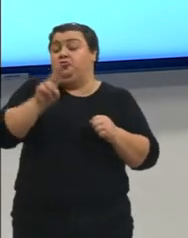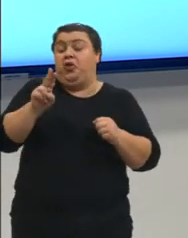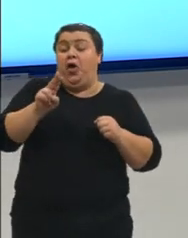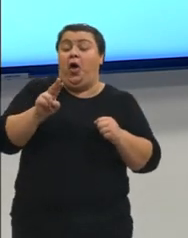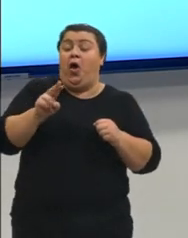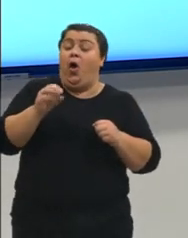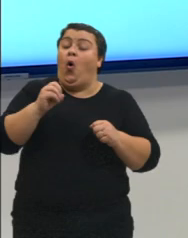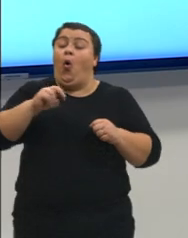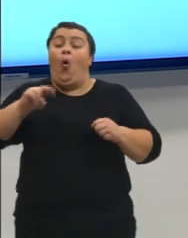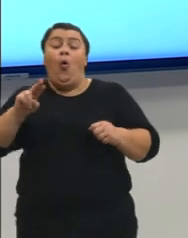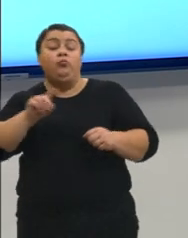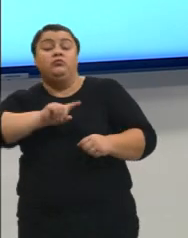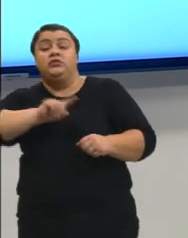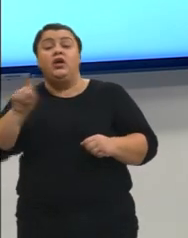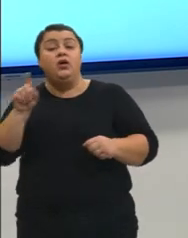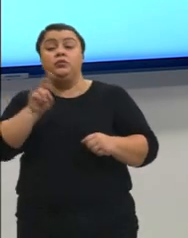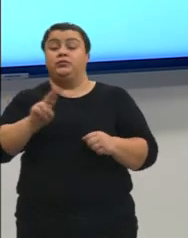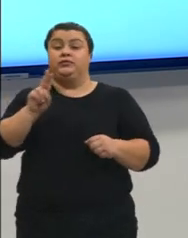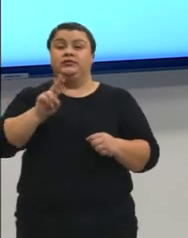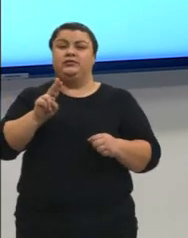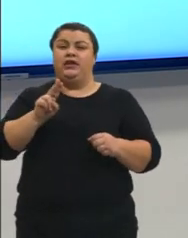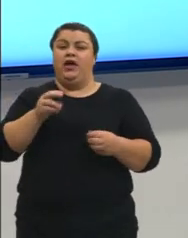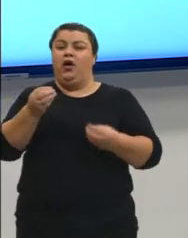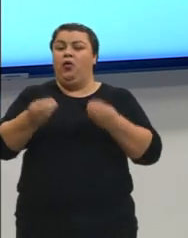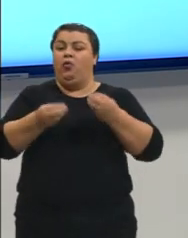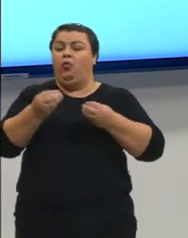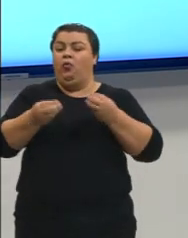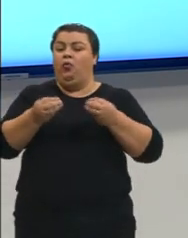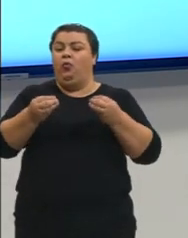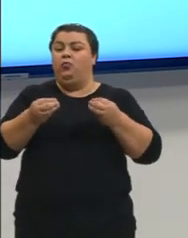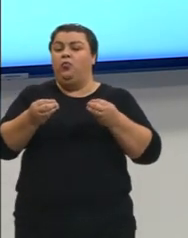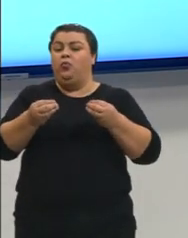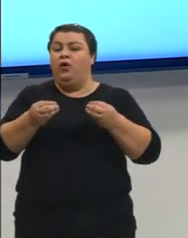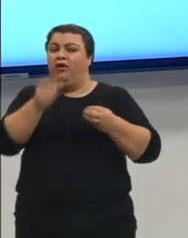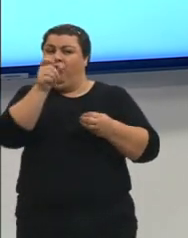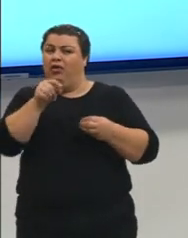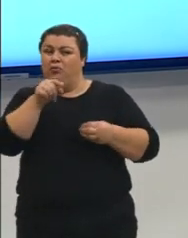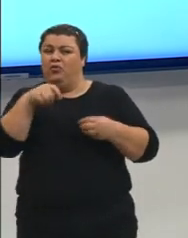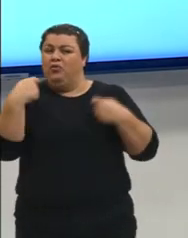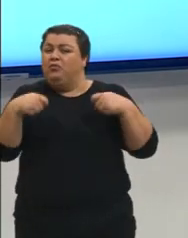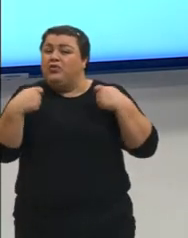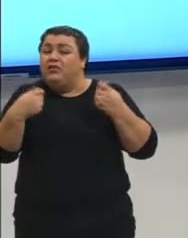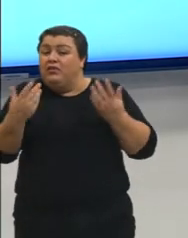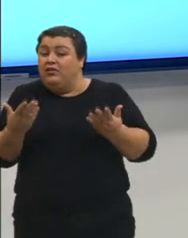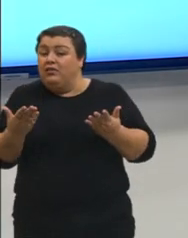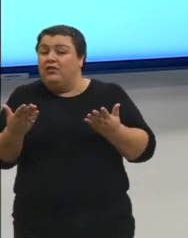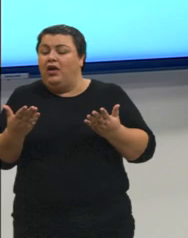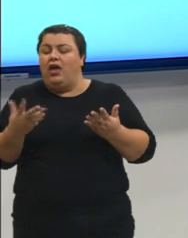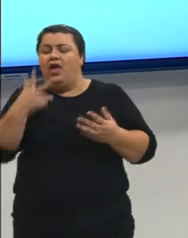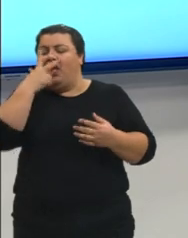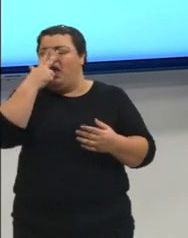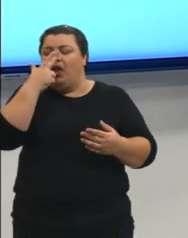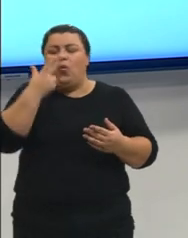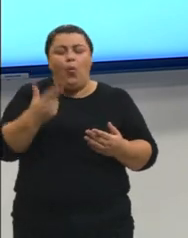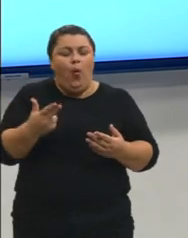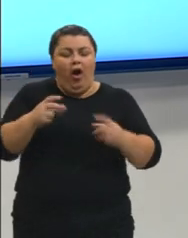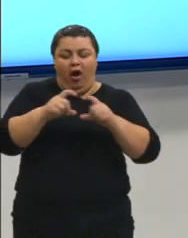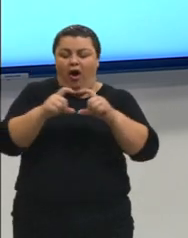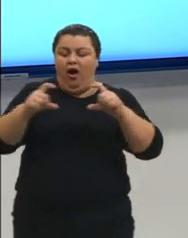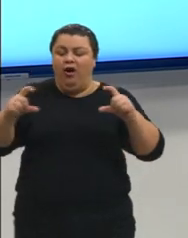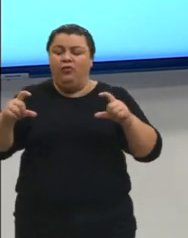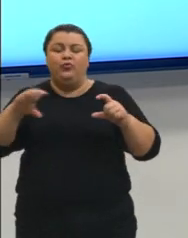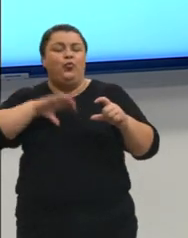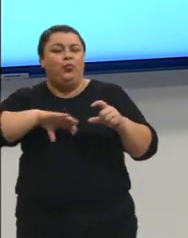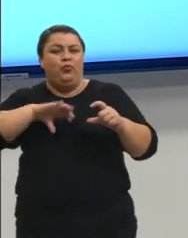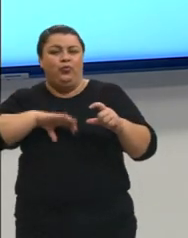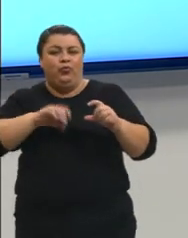conforme a necessidade daquela pessoa a mesma coisa vai funcionar com os termos integrantes da oração